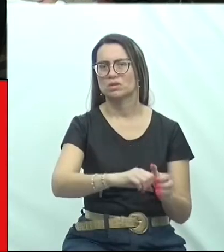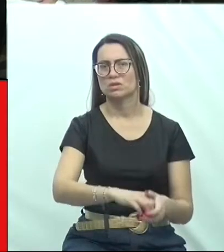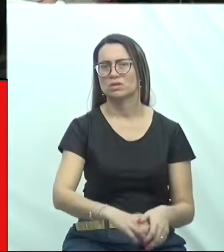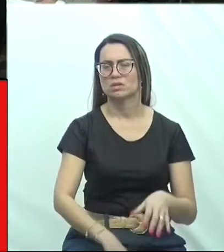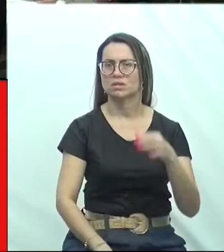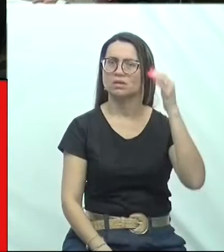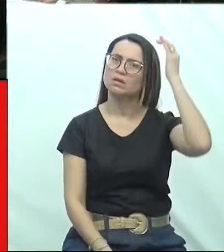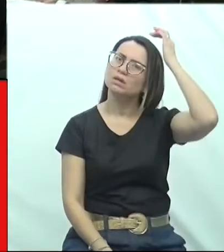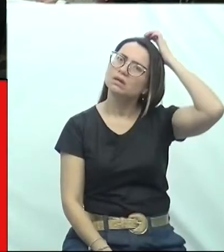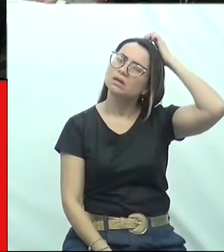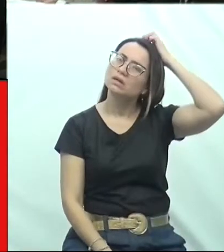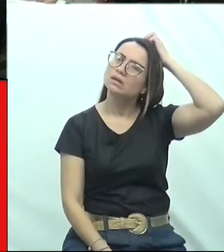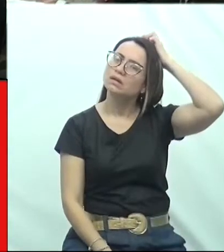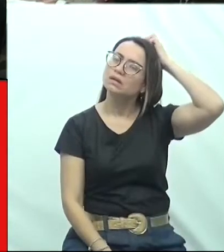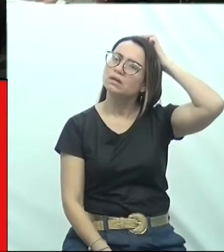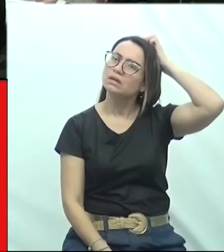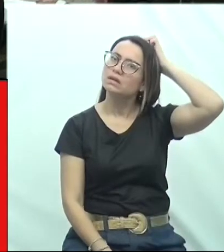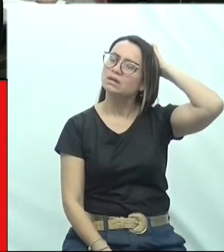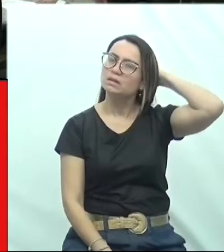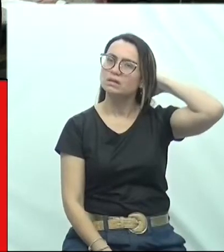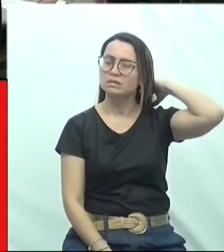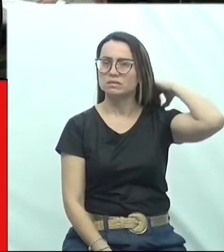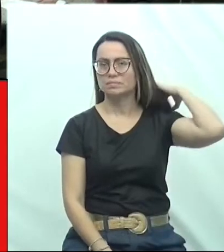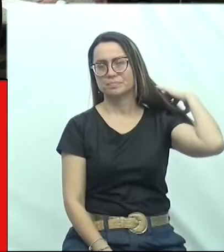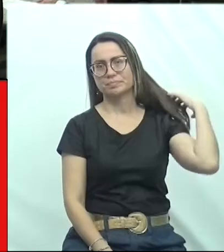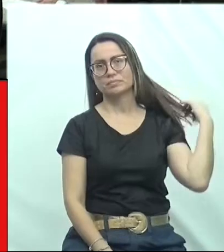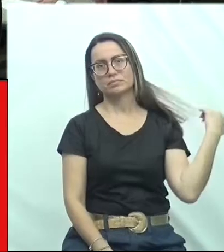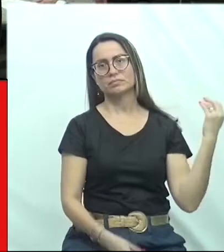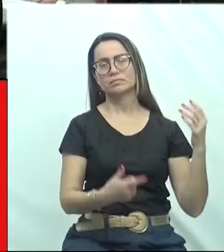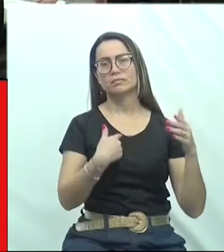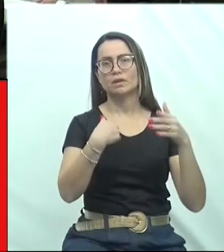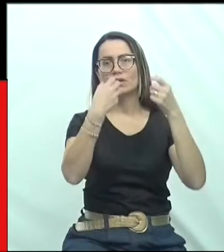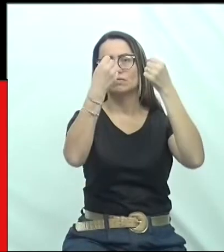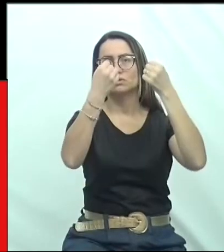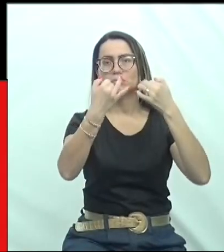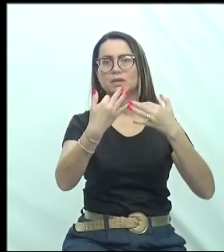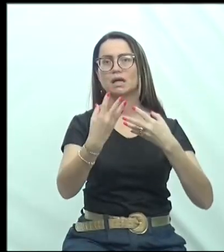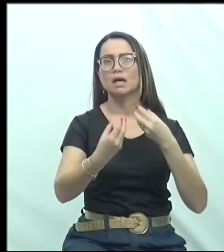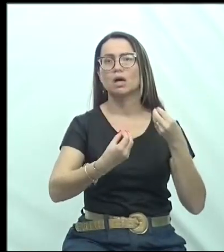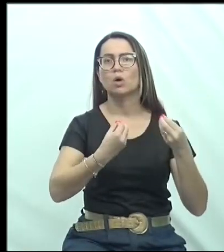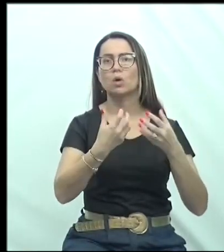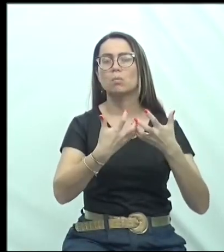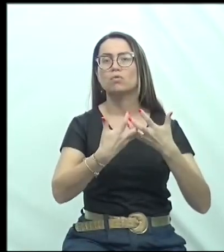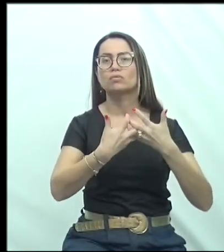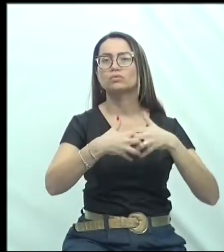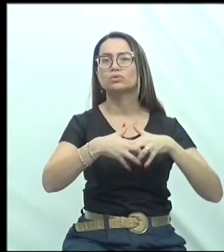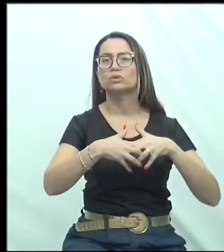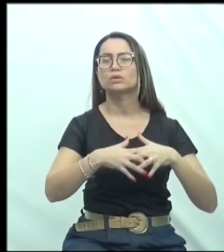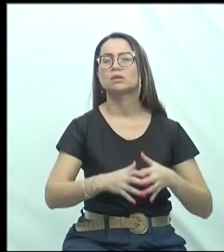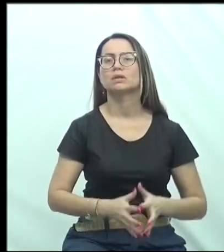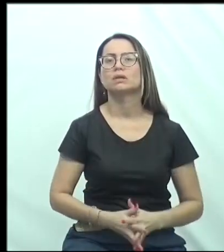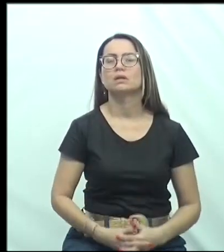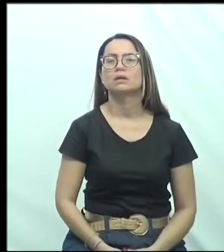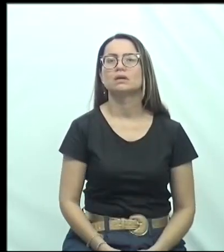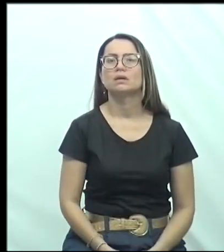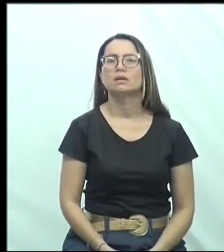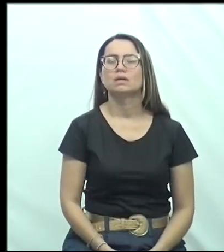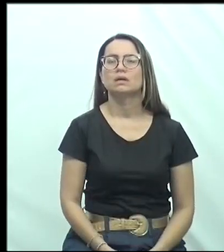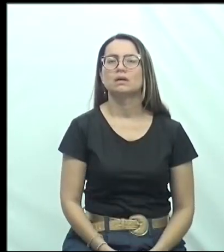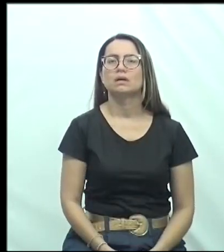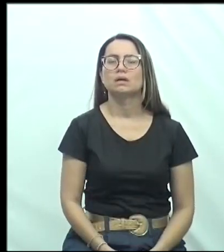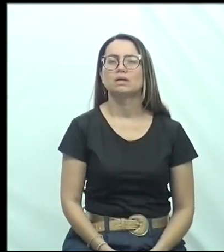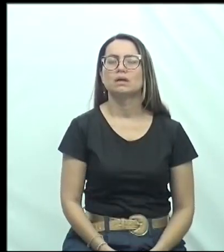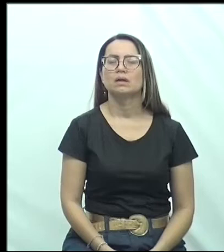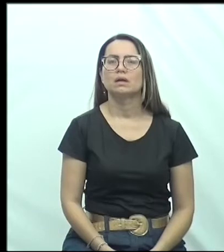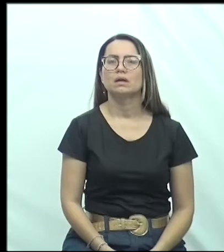vereador Daniel. Isso é. Ali eu vou explicar a questão de como é cobrado, como isso é cobrado em fatura, tá? Até, se puder, não consigo